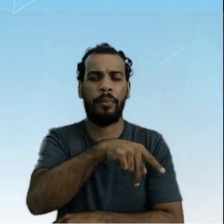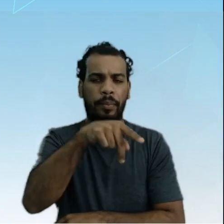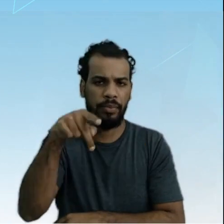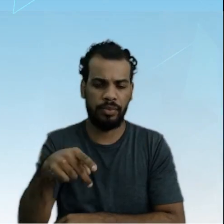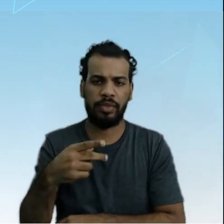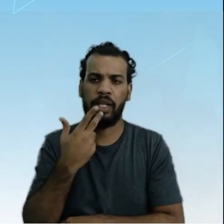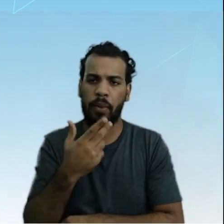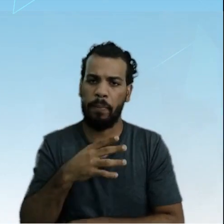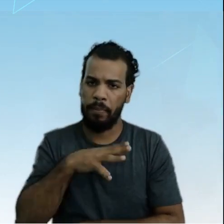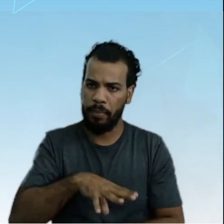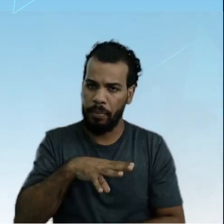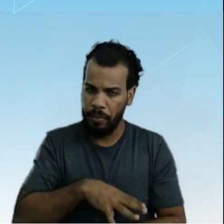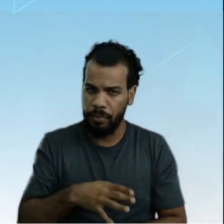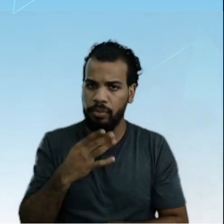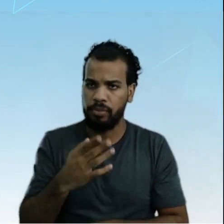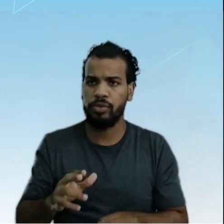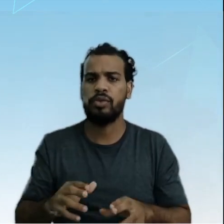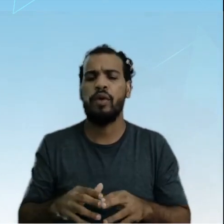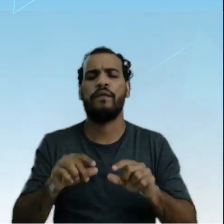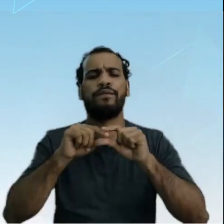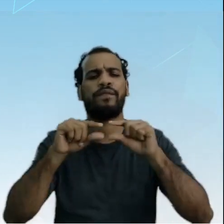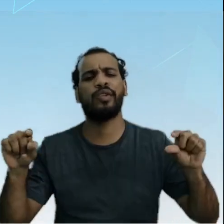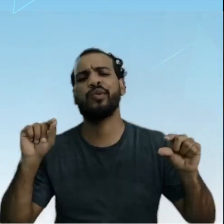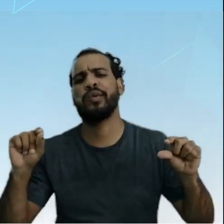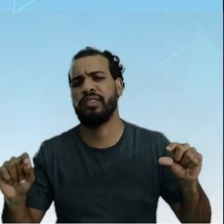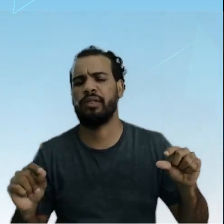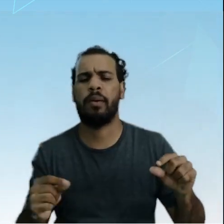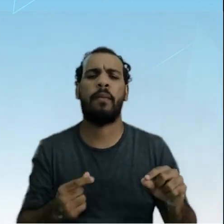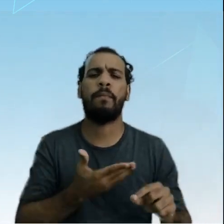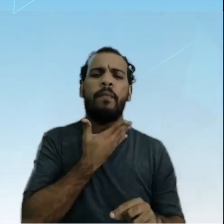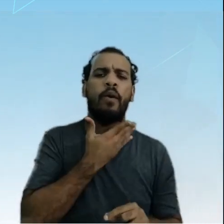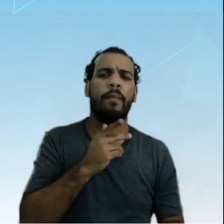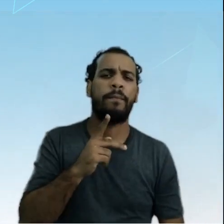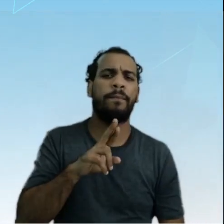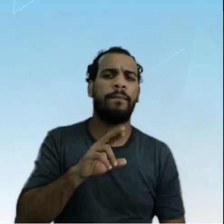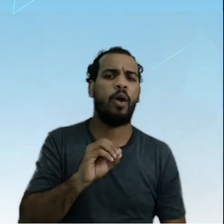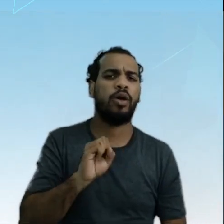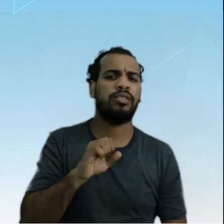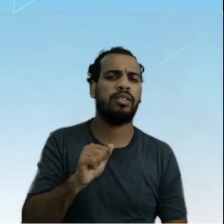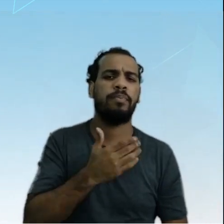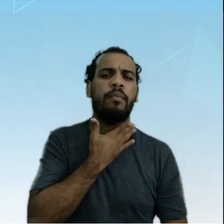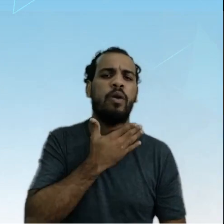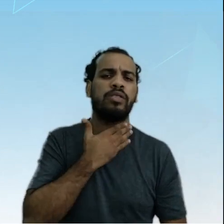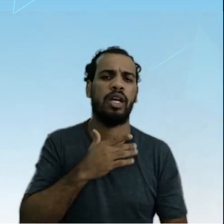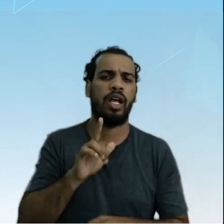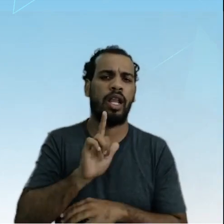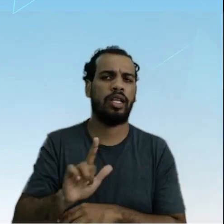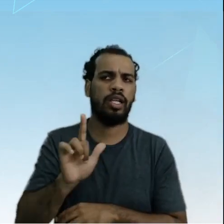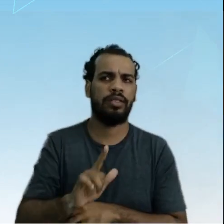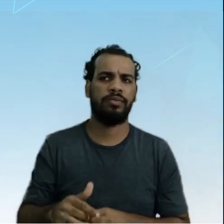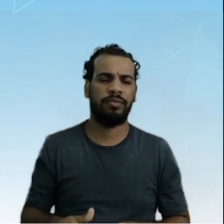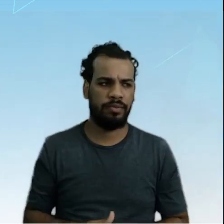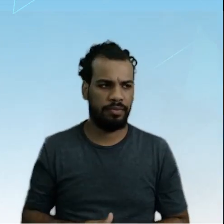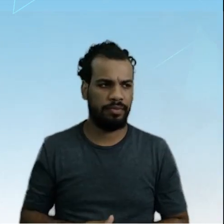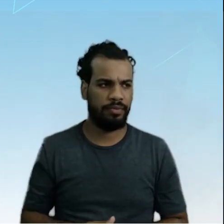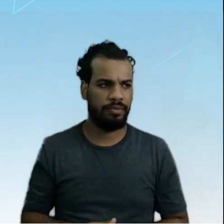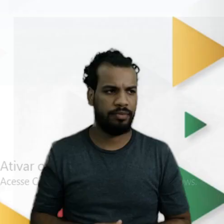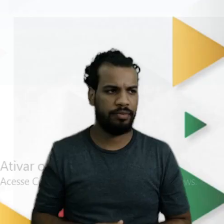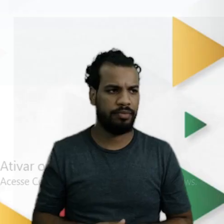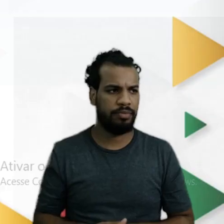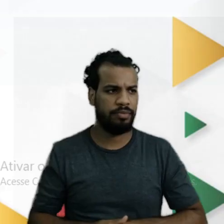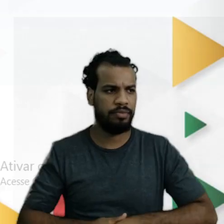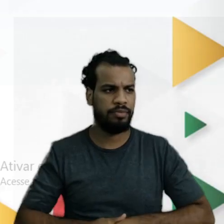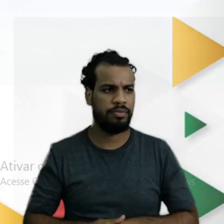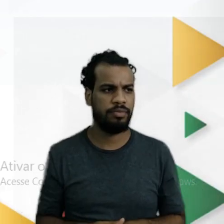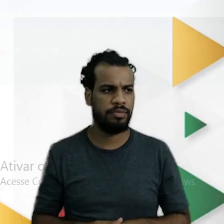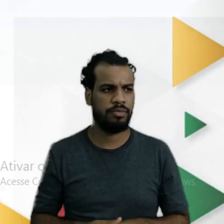língua portuguesa a diferença, o que é verso, o que é prosa literária? Professora, mais uma vez, podemos seguir aí com a